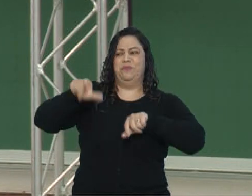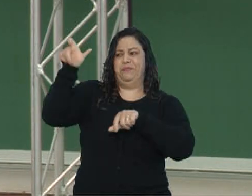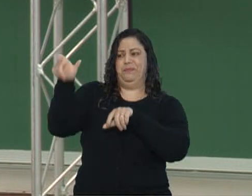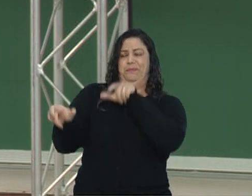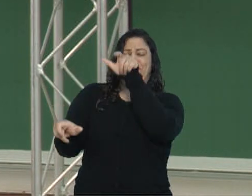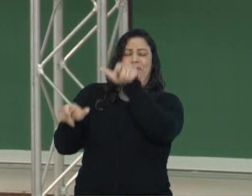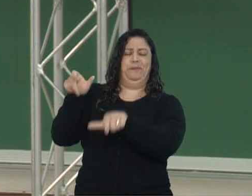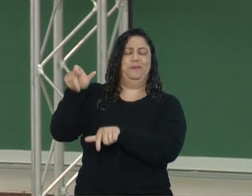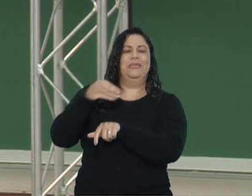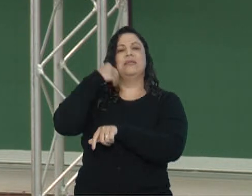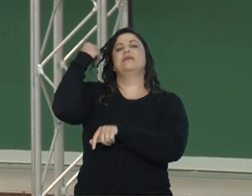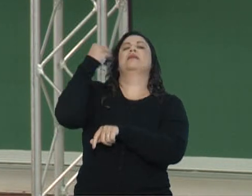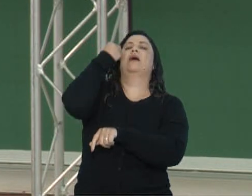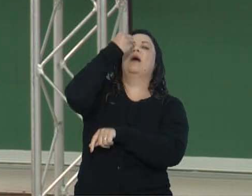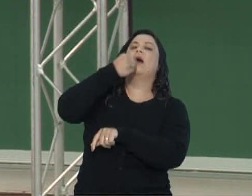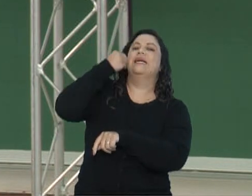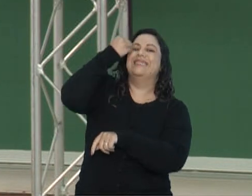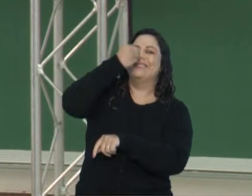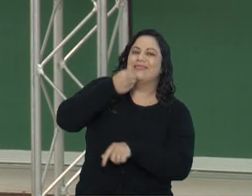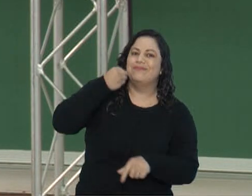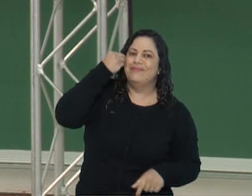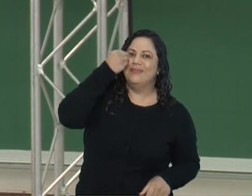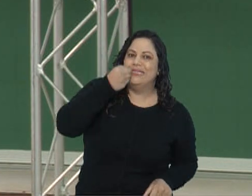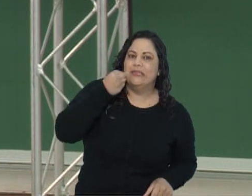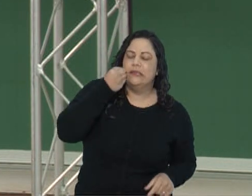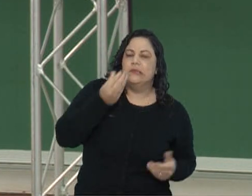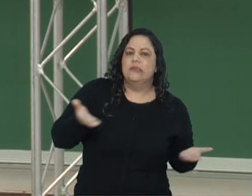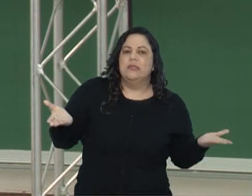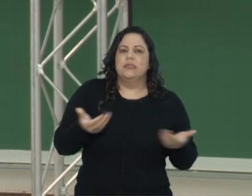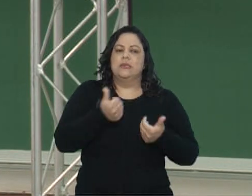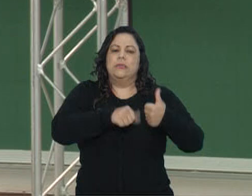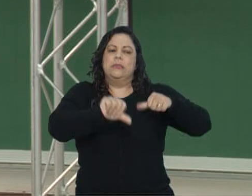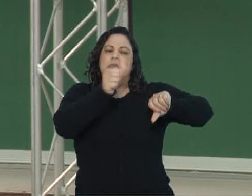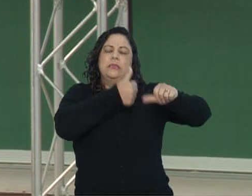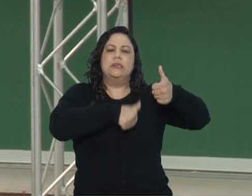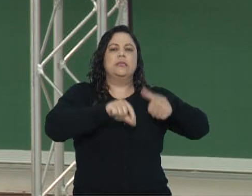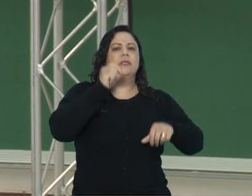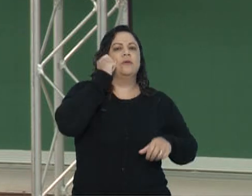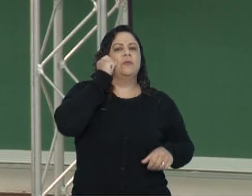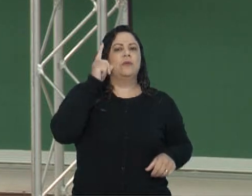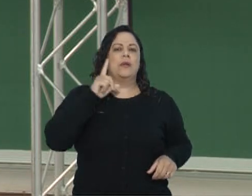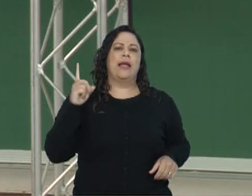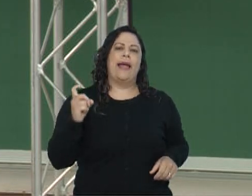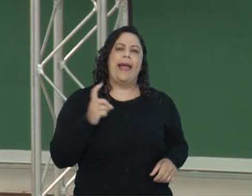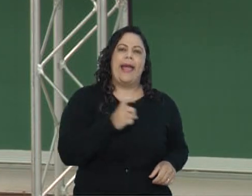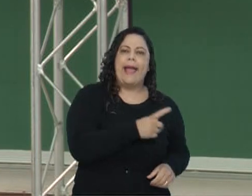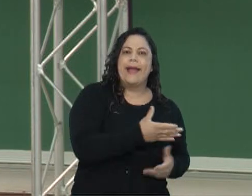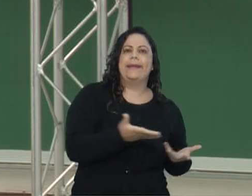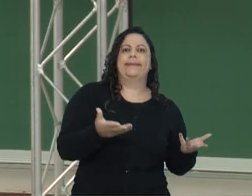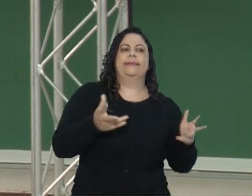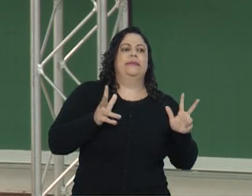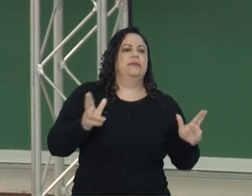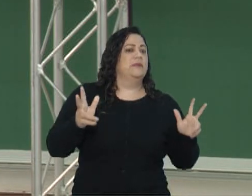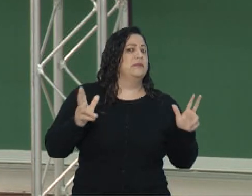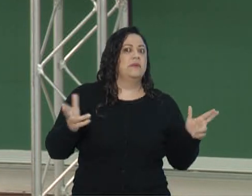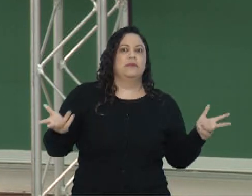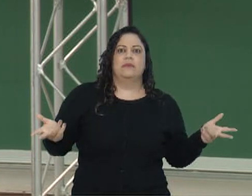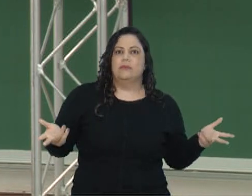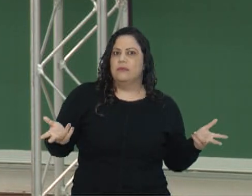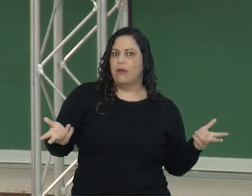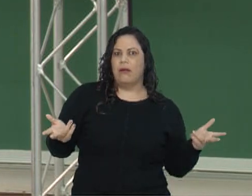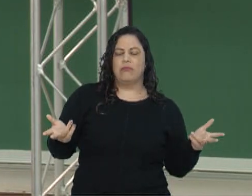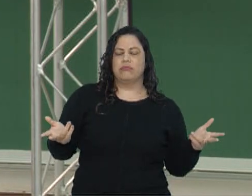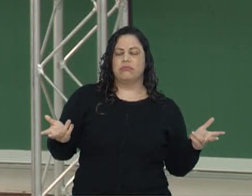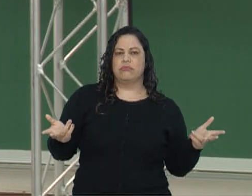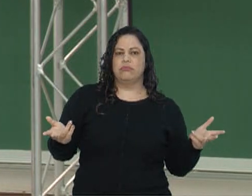de teste, né? Como se fazem hoje aí nos laboratórios com ratos, outros tipos. Né? O ser humano era animalizado, era muito cruel o